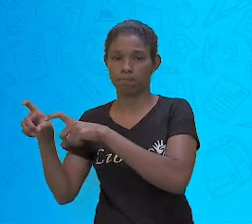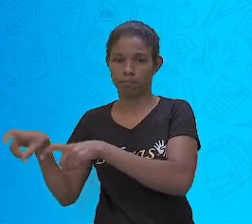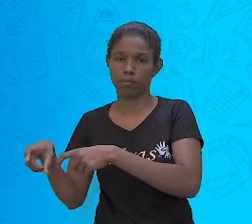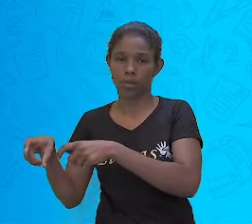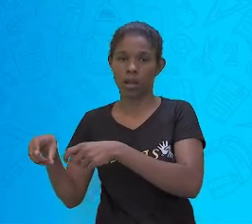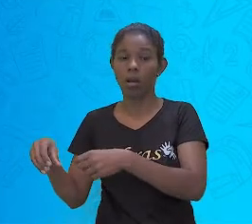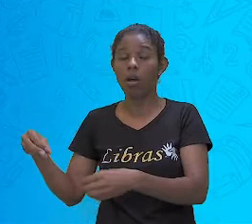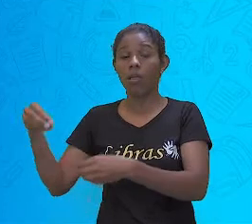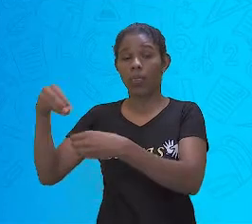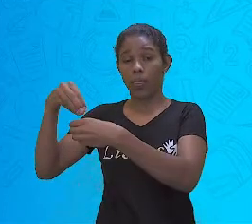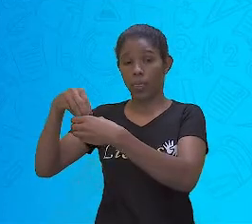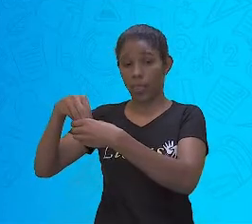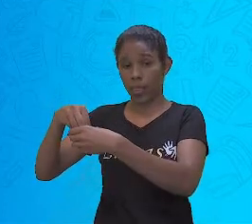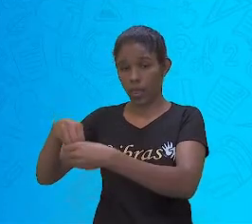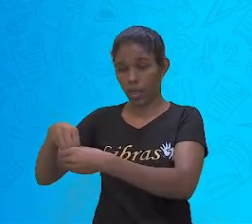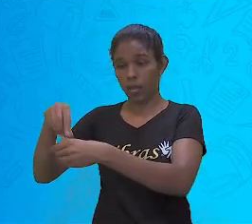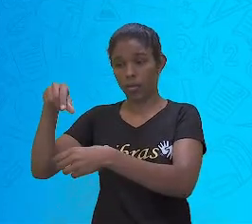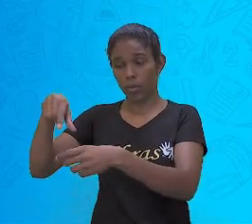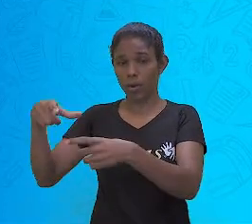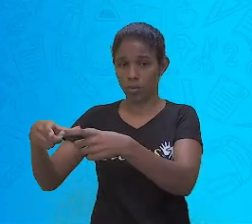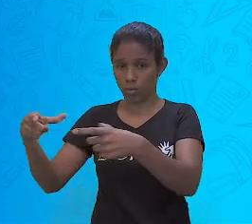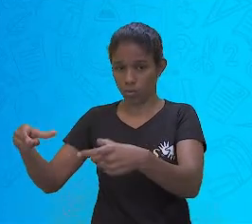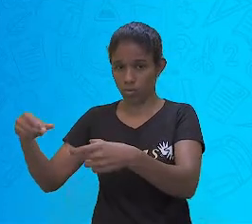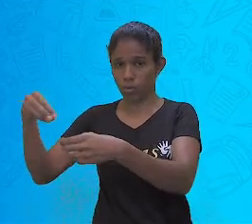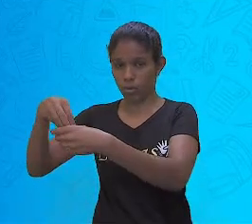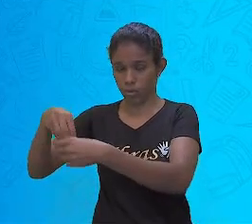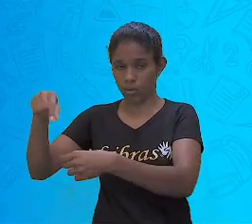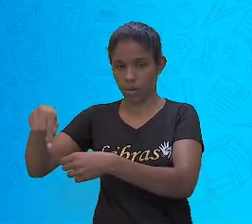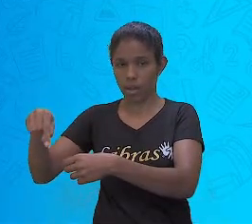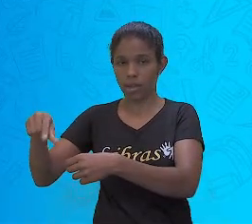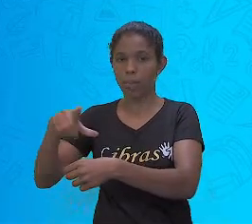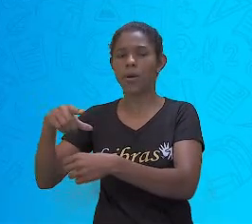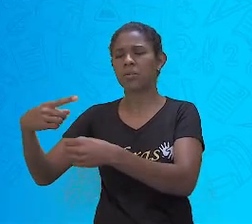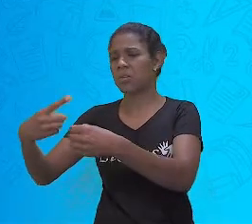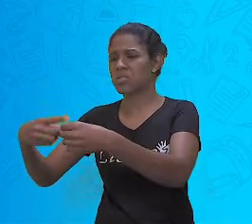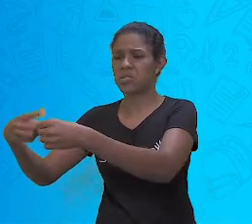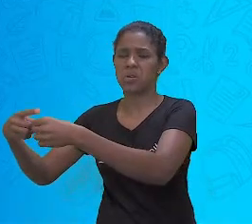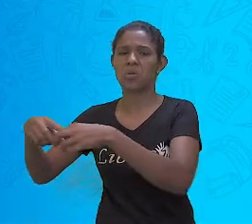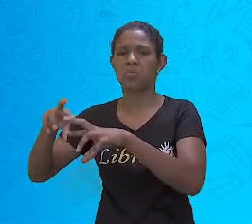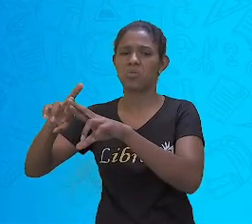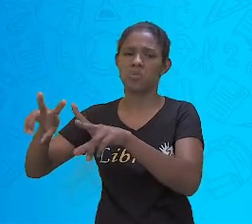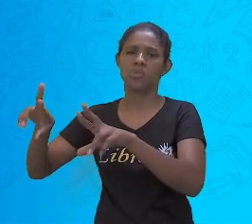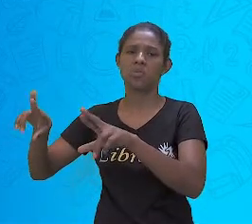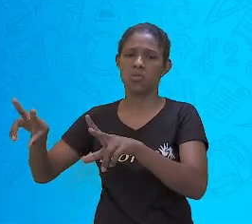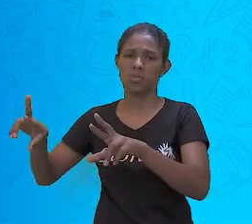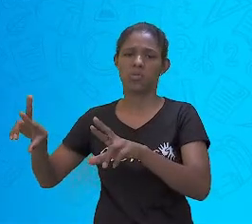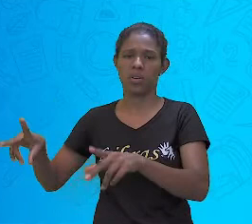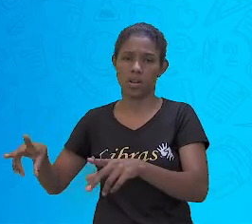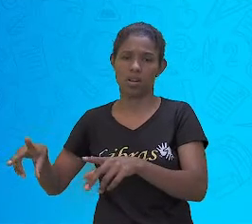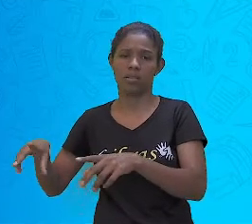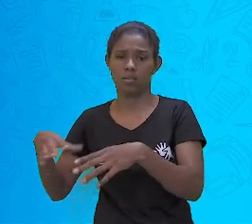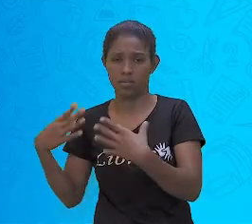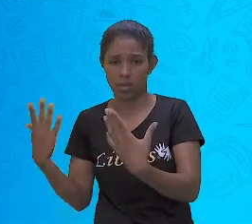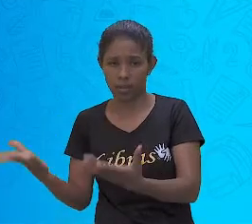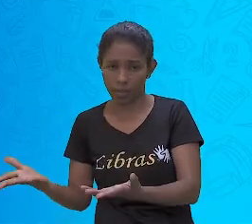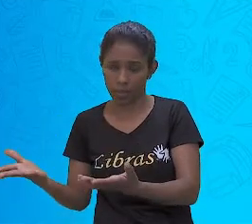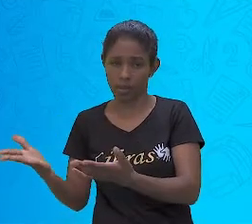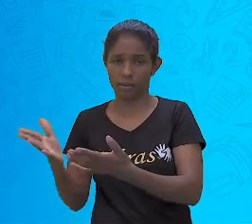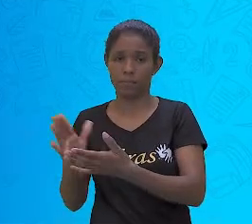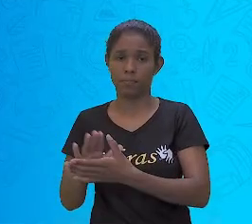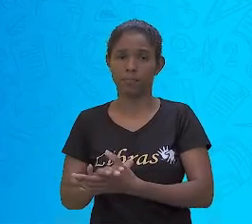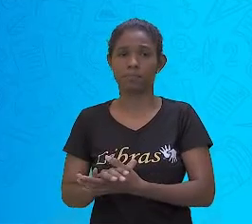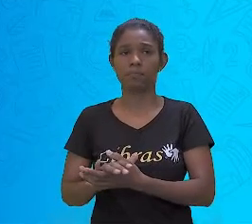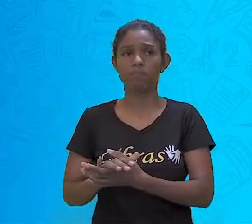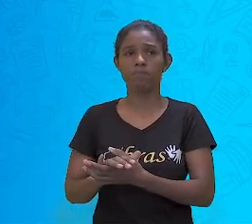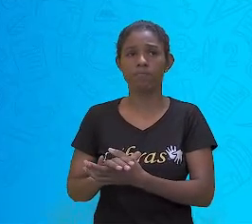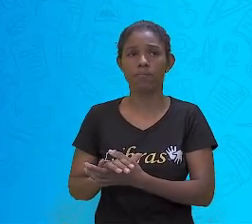também chamadas de distritos, de forma que o nome do município será o mesmo da cidade principal ou do distrito sede.